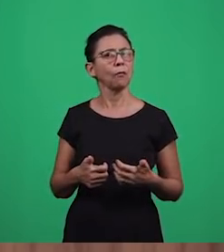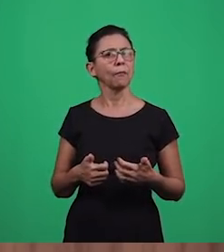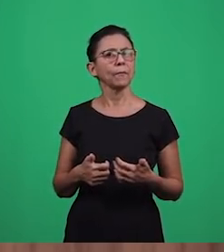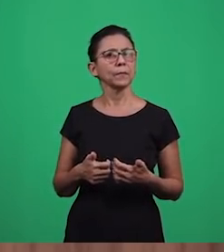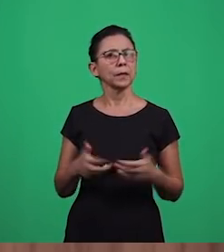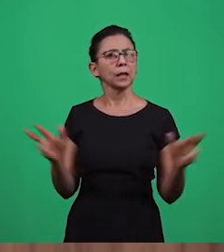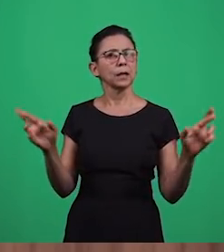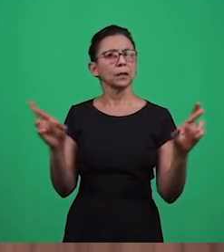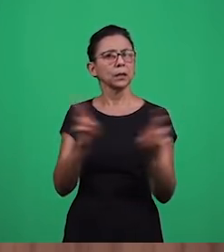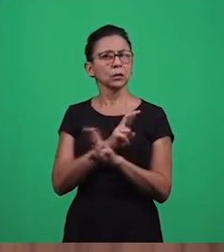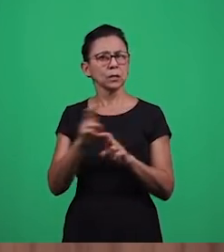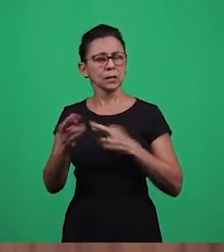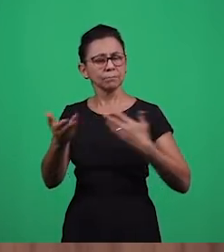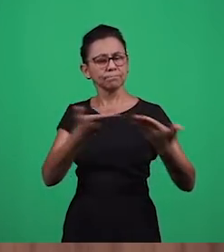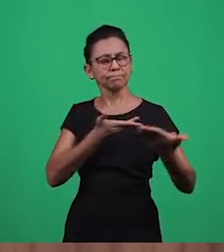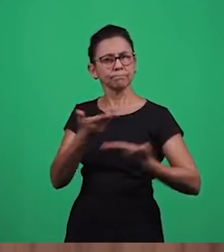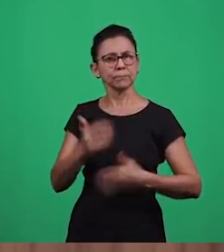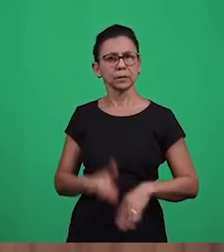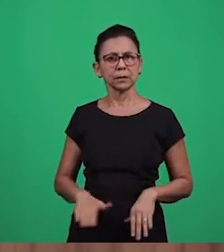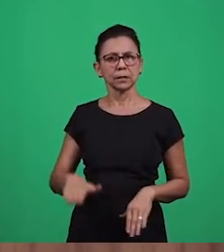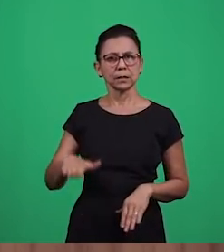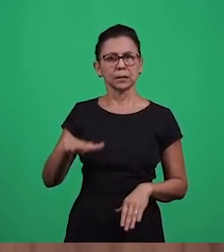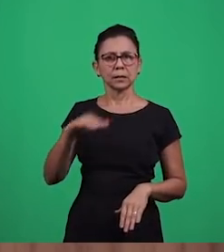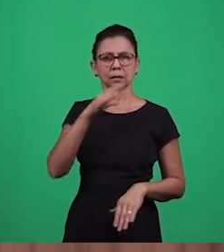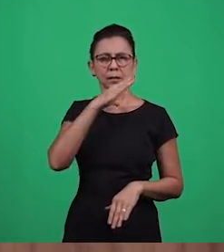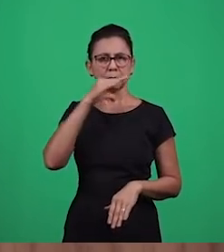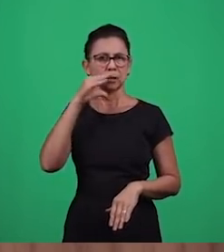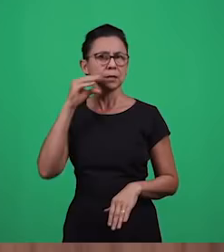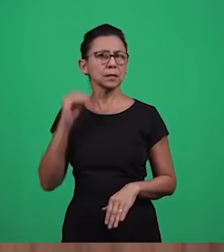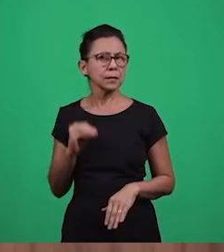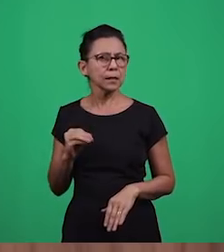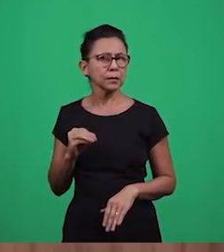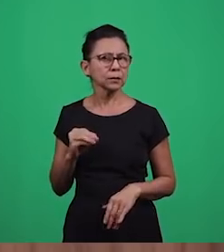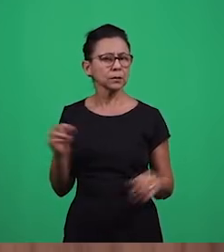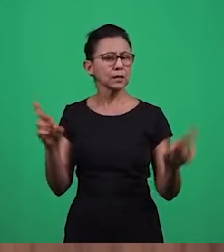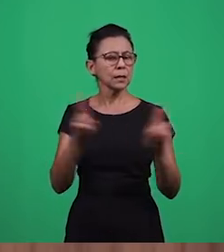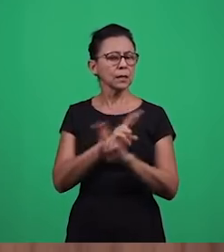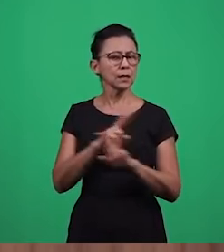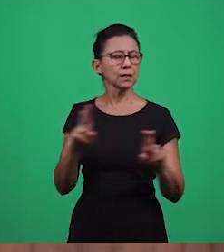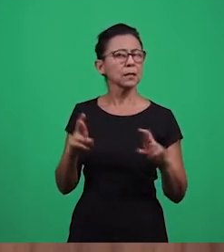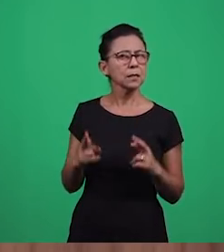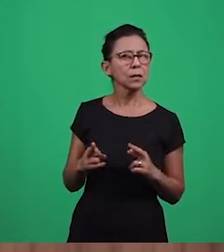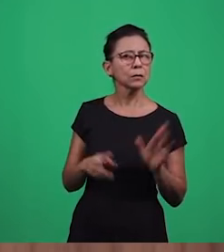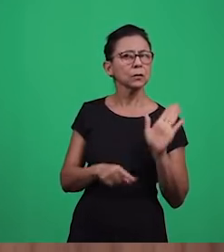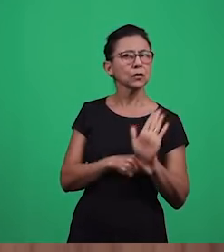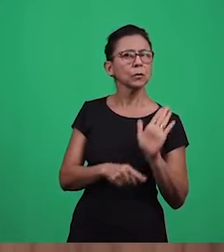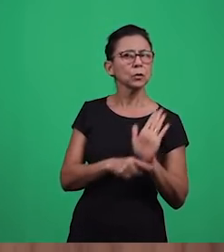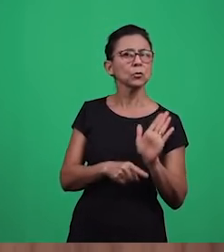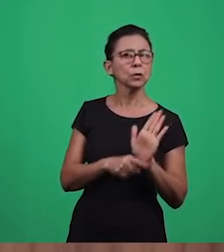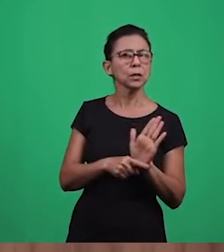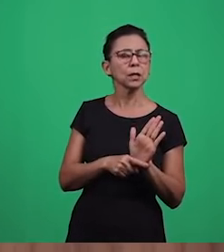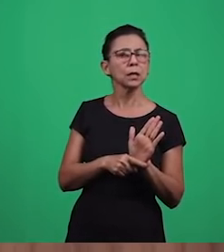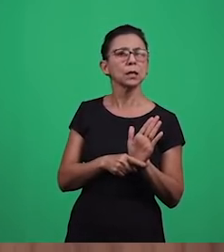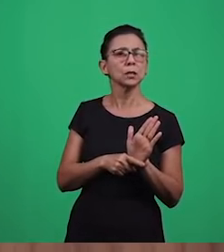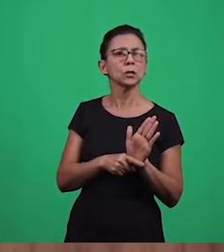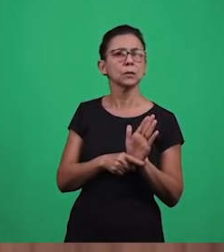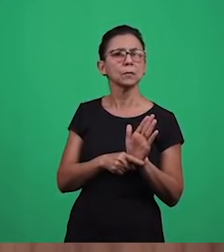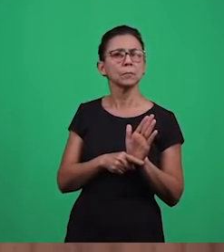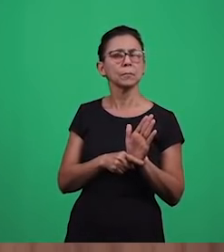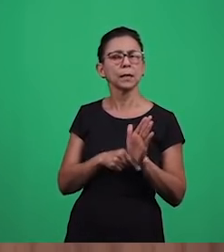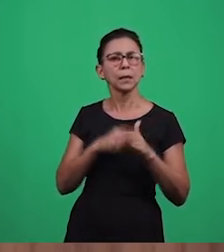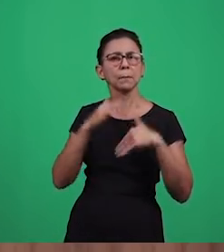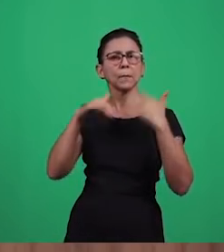que nós estamos estabelecendo com as crianças, intermediários e adolescentes. Elas estão contribuindo para o desenvolvimento